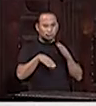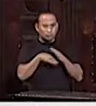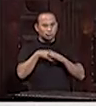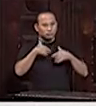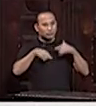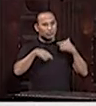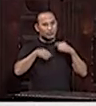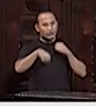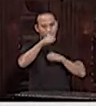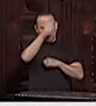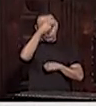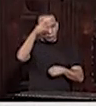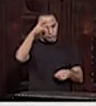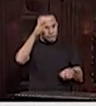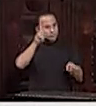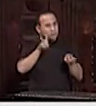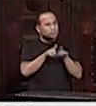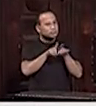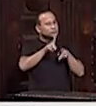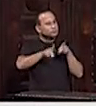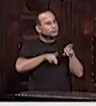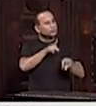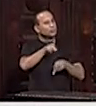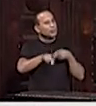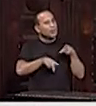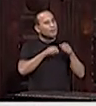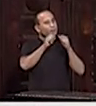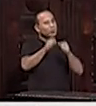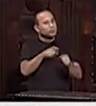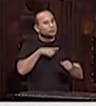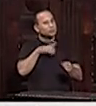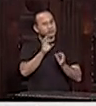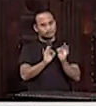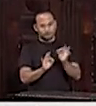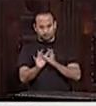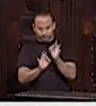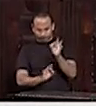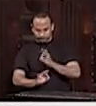públicos, tão fundamentais para a população, possam ter regularidade no seu funcionamento.